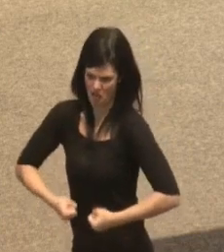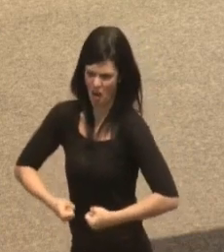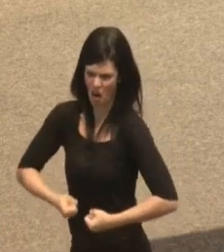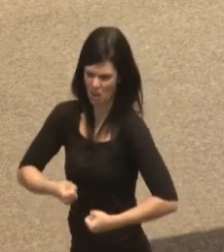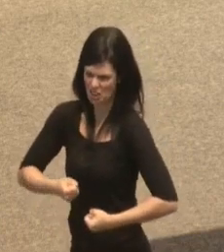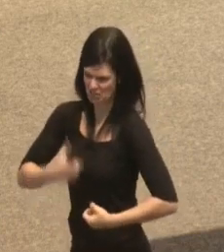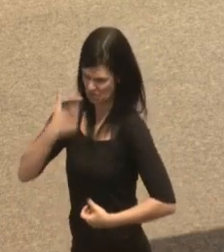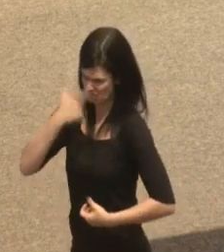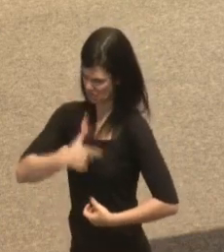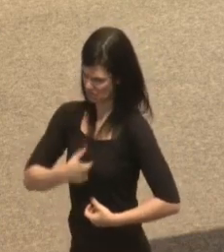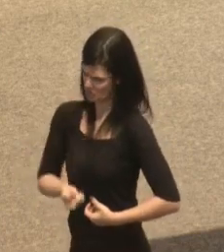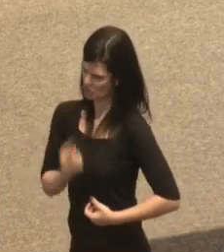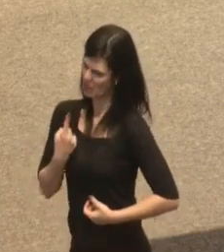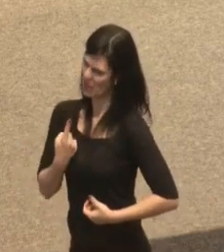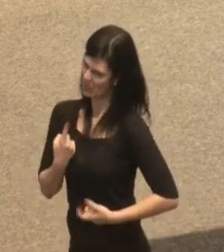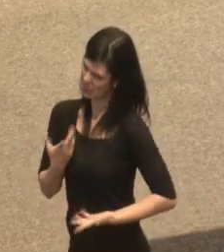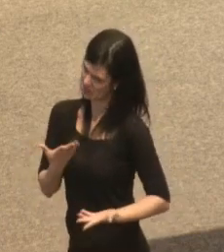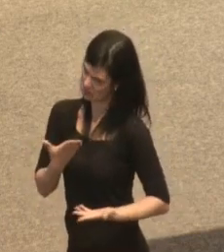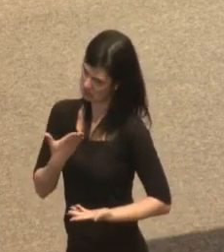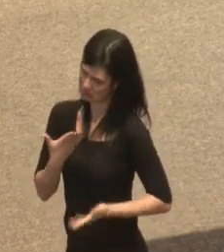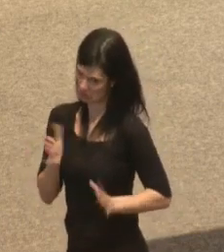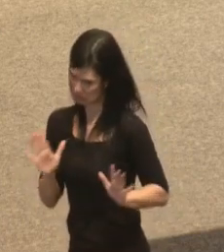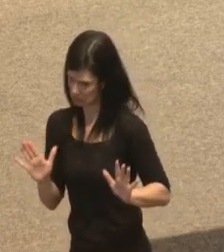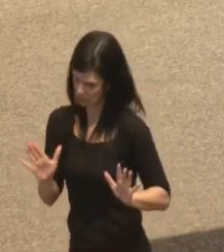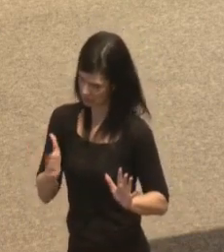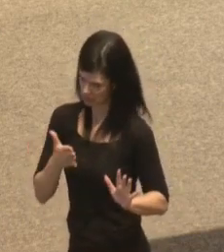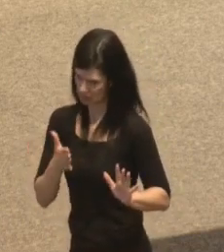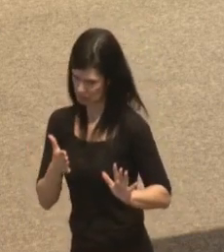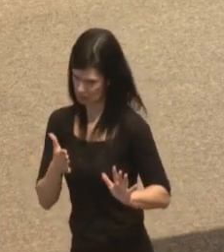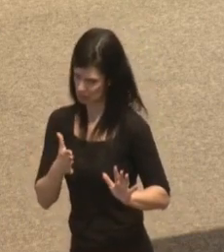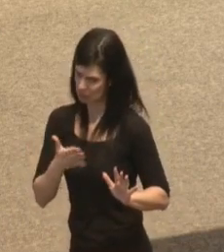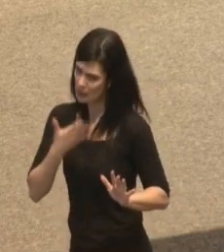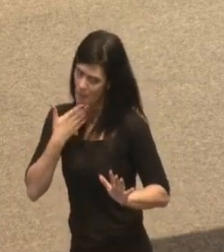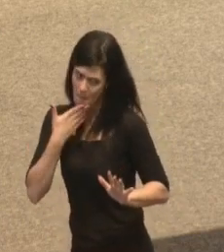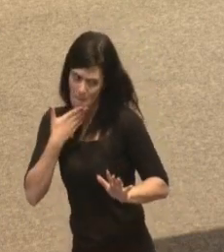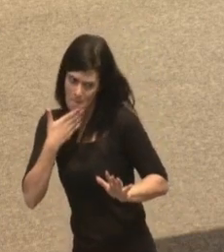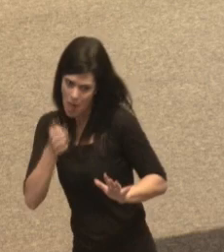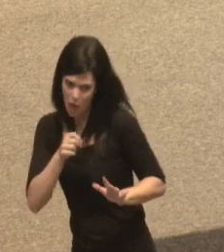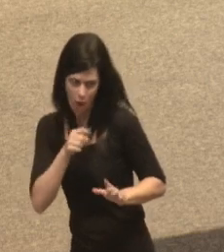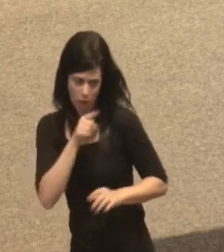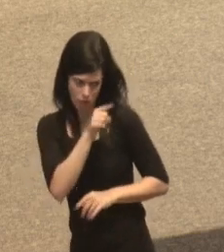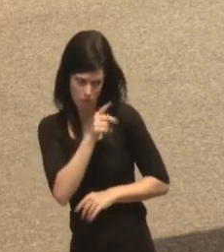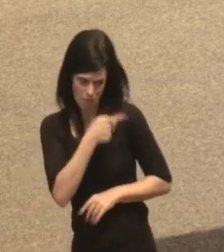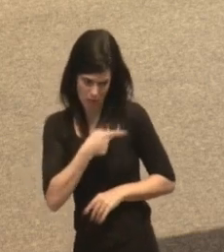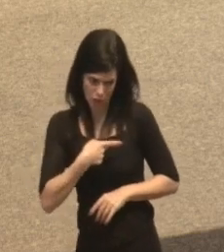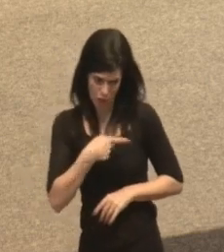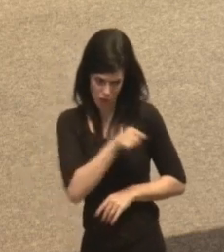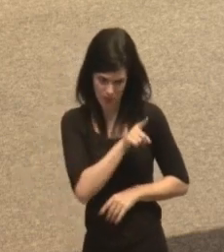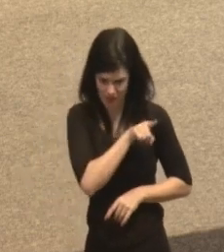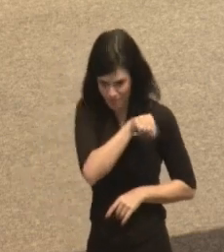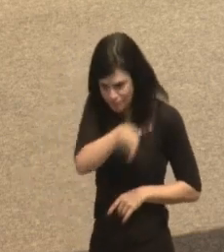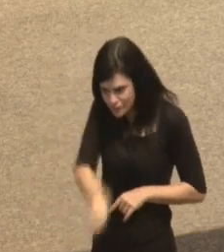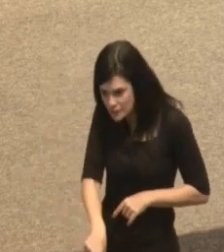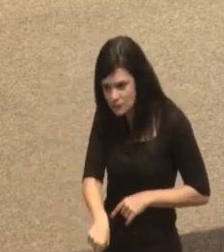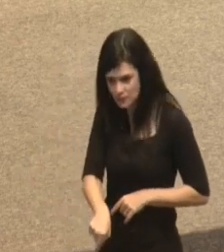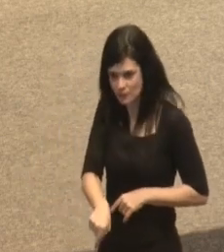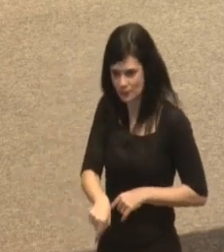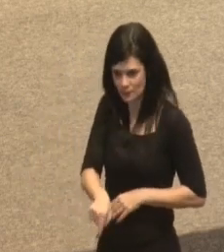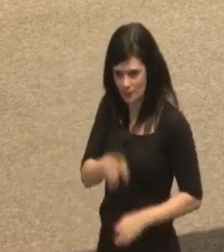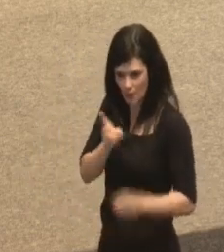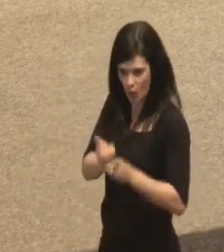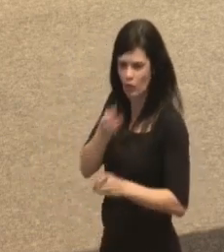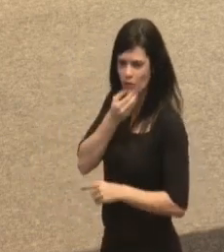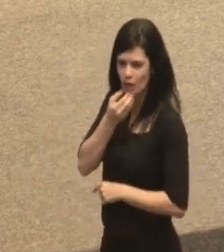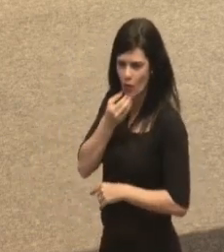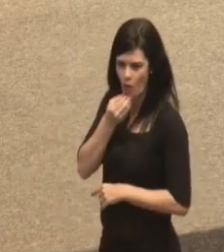meio estranho. Então é melhor o irmão não receber aqui, é melhor ir lá embaixo receber, é a orientação que me deram. Eu falei, eu vou lá embaixo receber